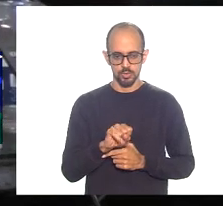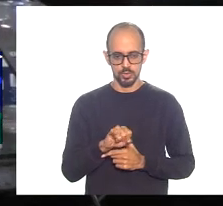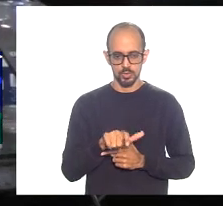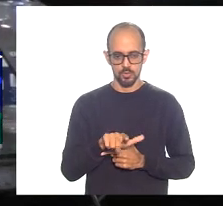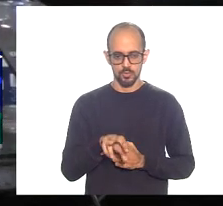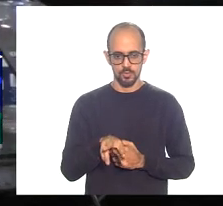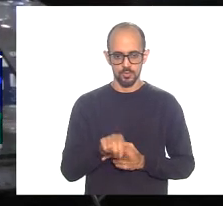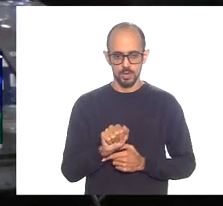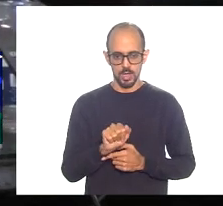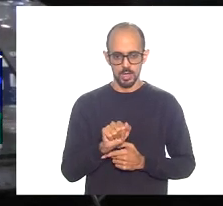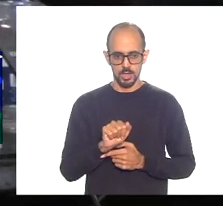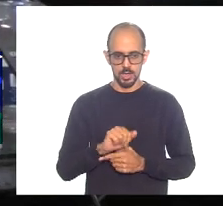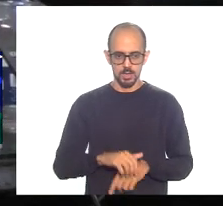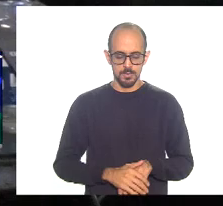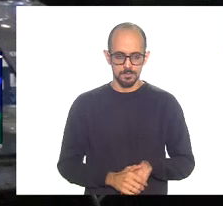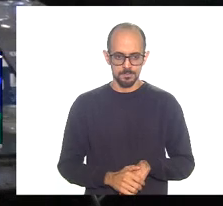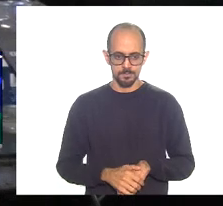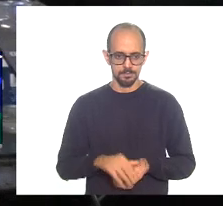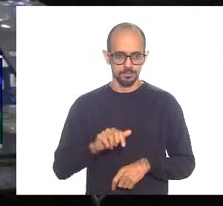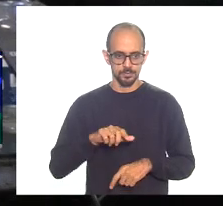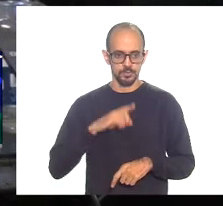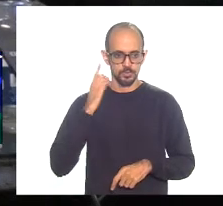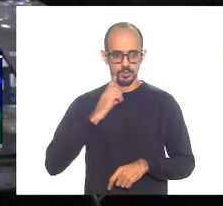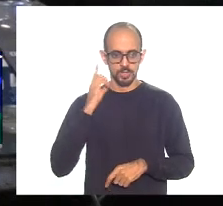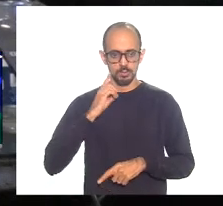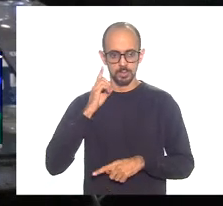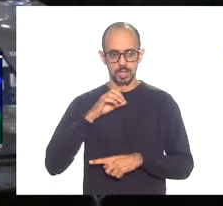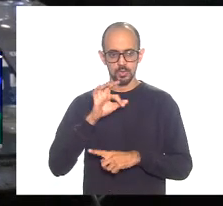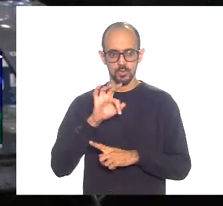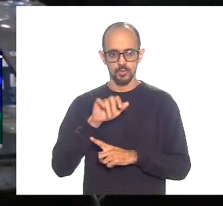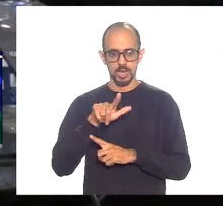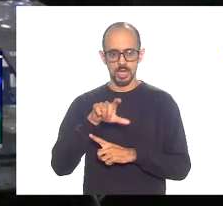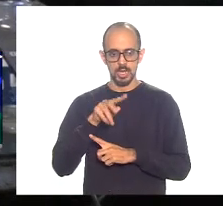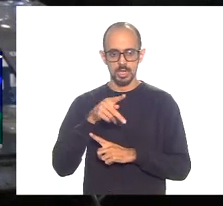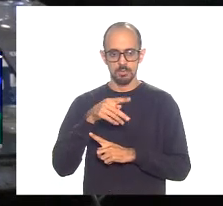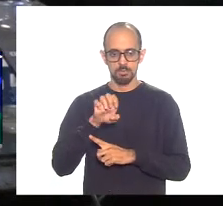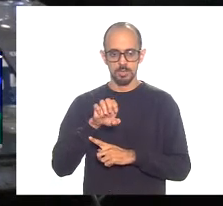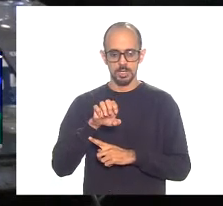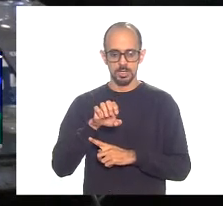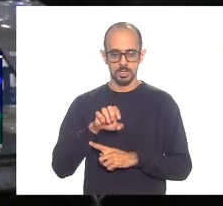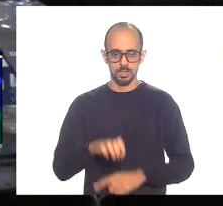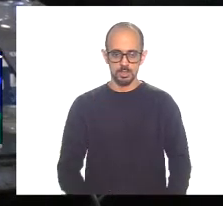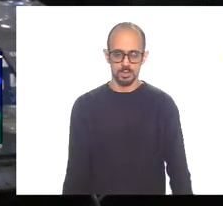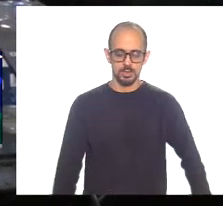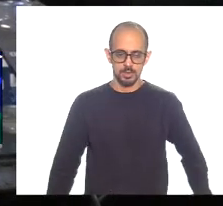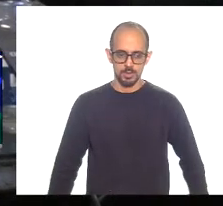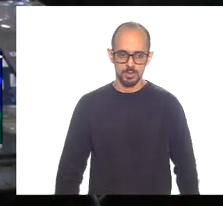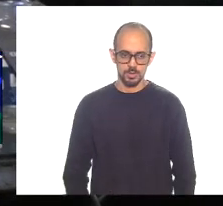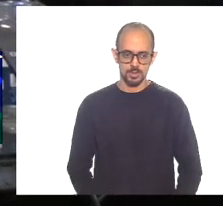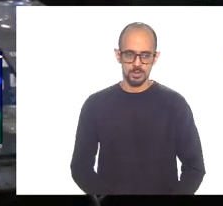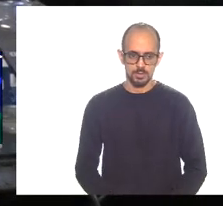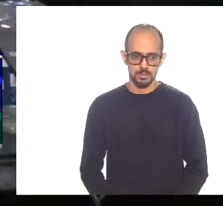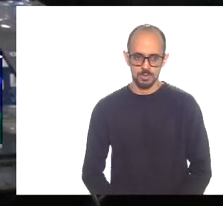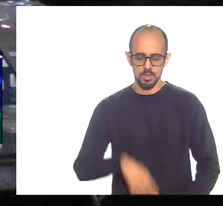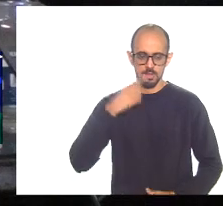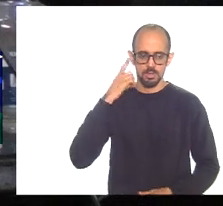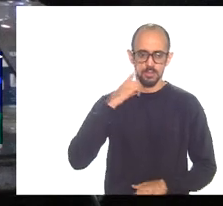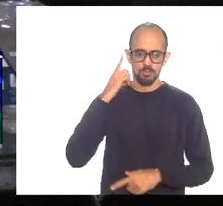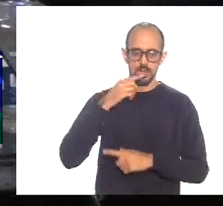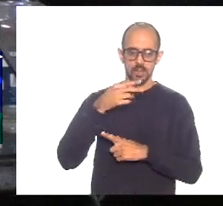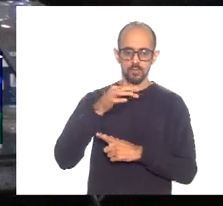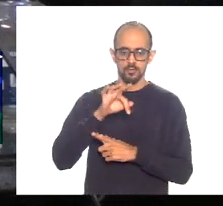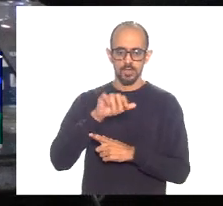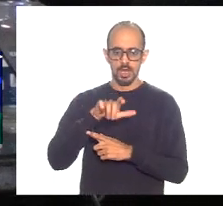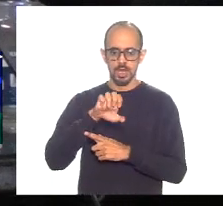o deputado Fábio Silva Deputado Felipe Soares o deputado